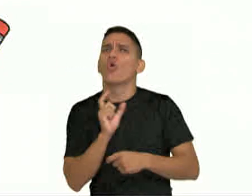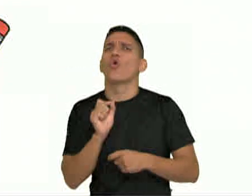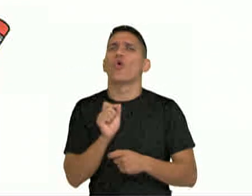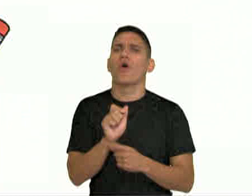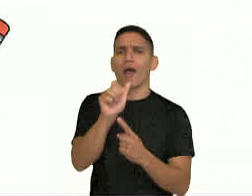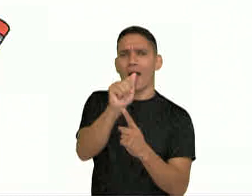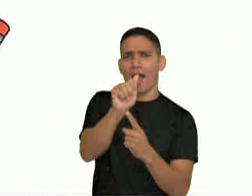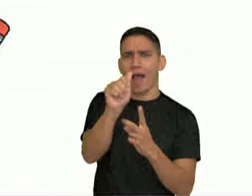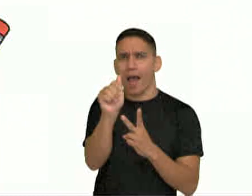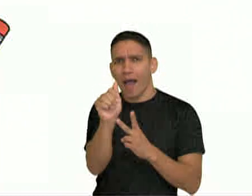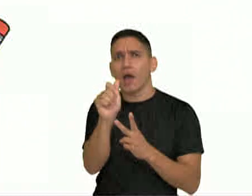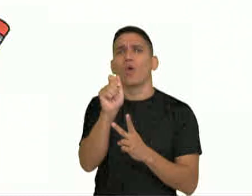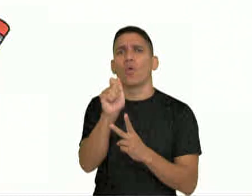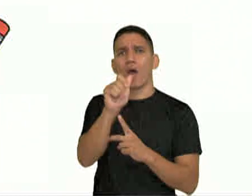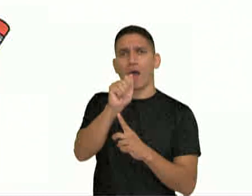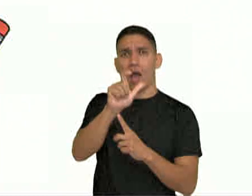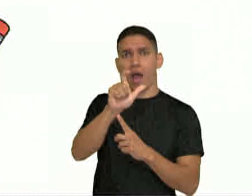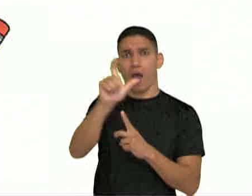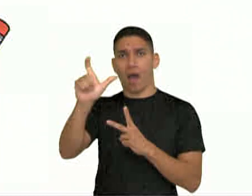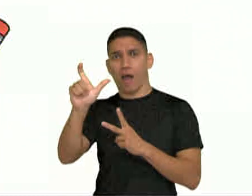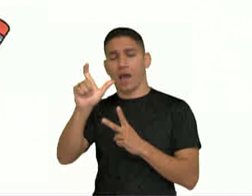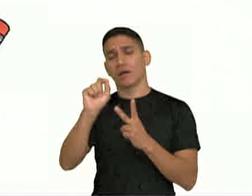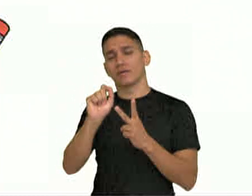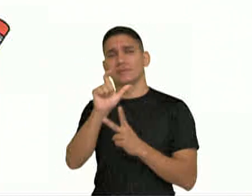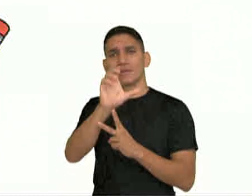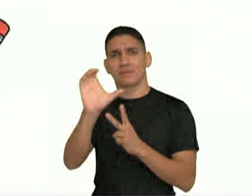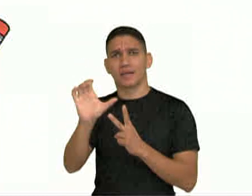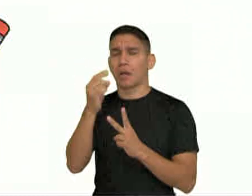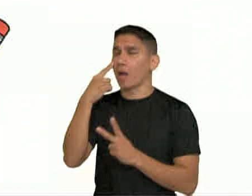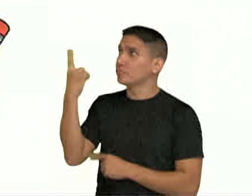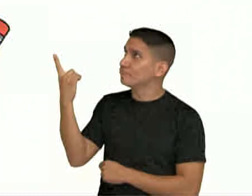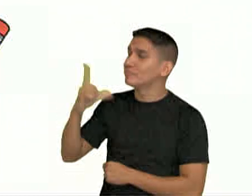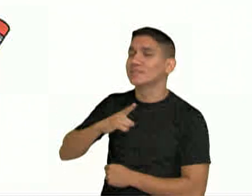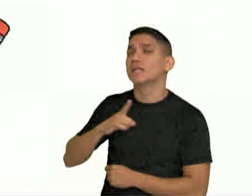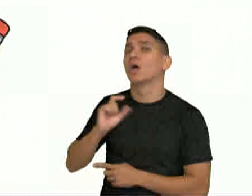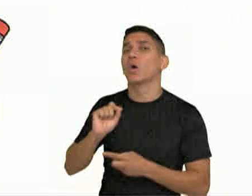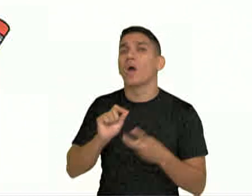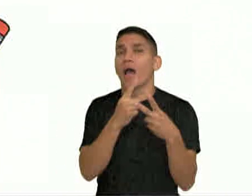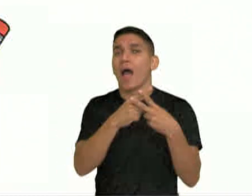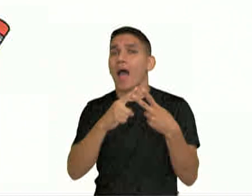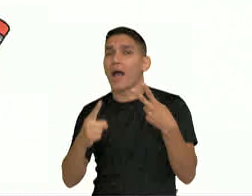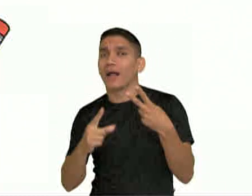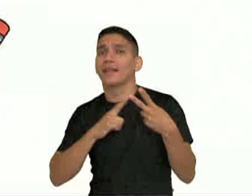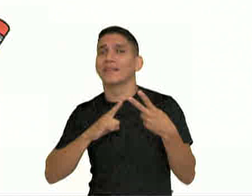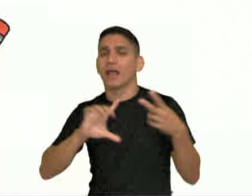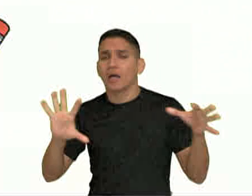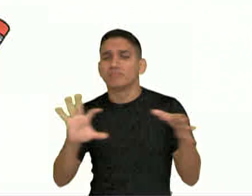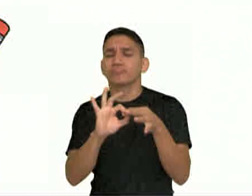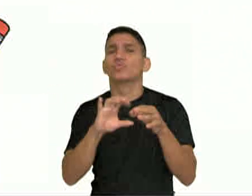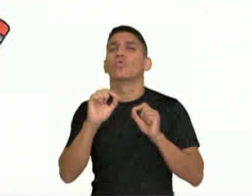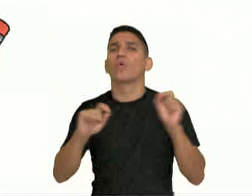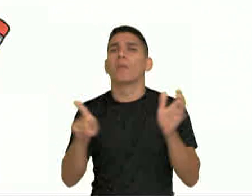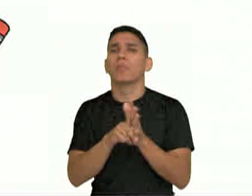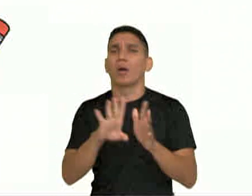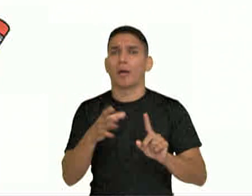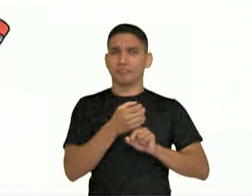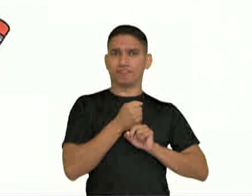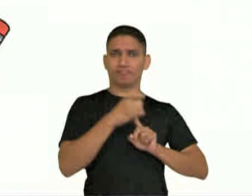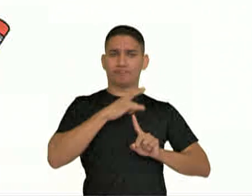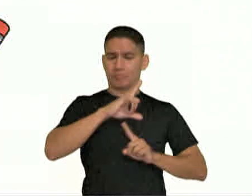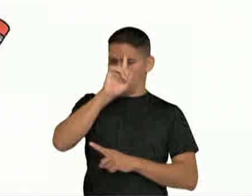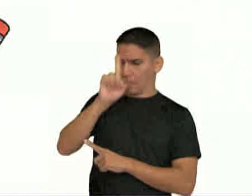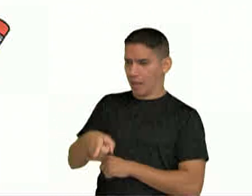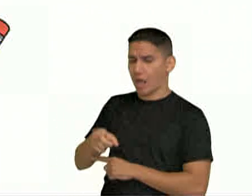e cesão-cezinho, com segregação independente. O alelo azão determina a coloração agute e é dominante sobre o seu alelo